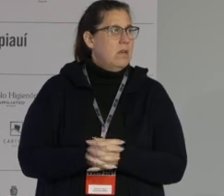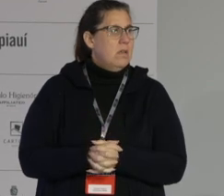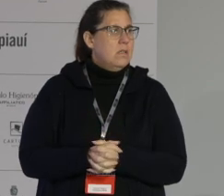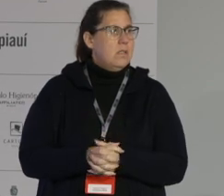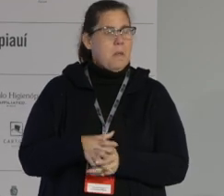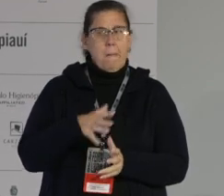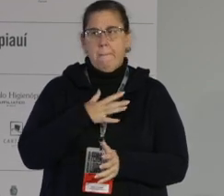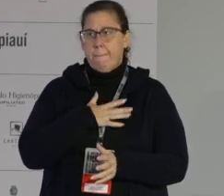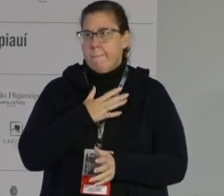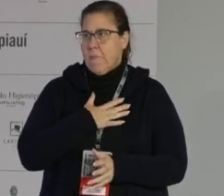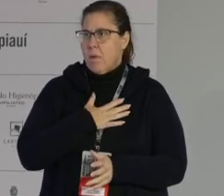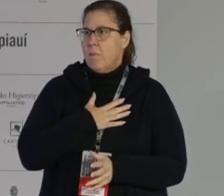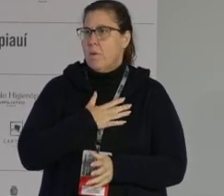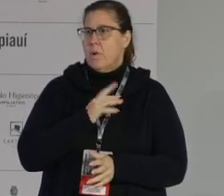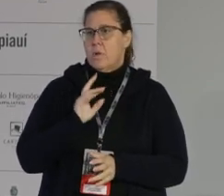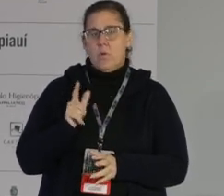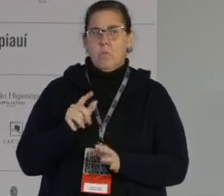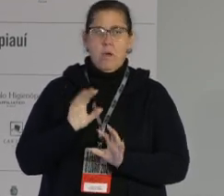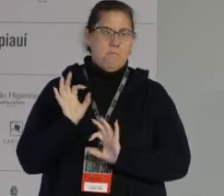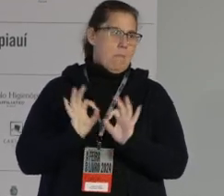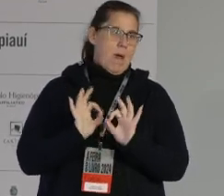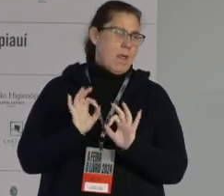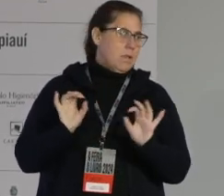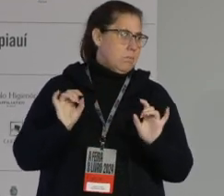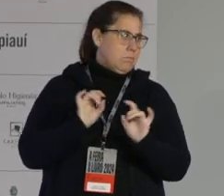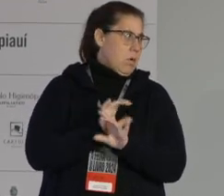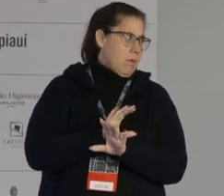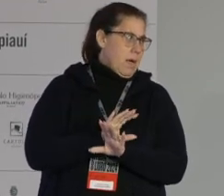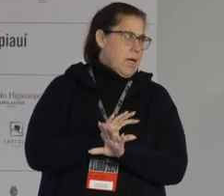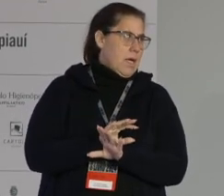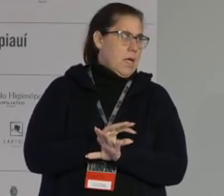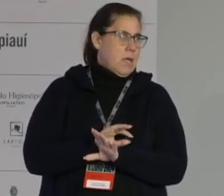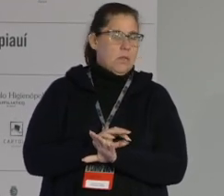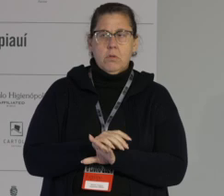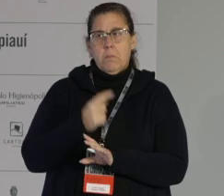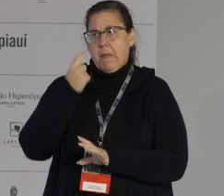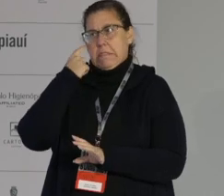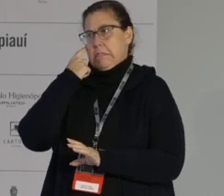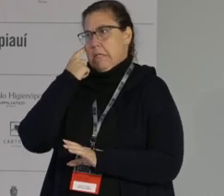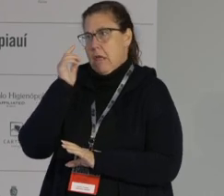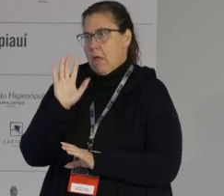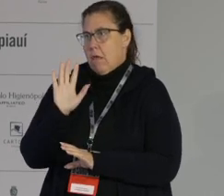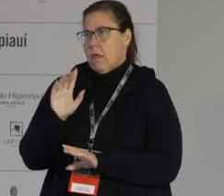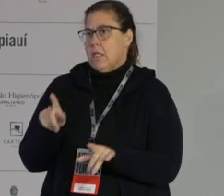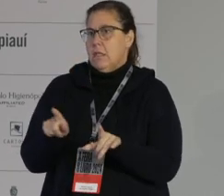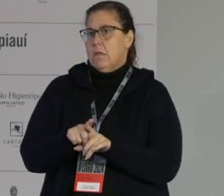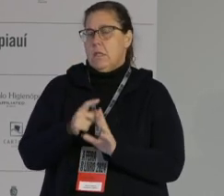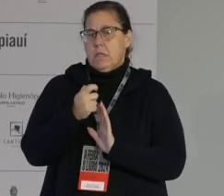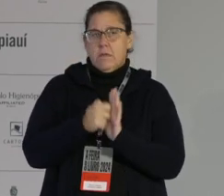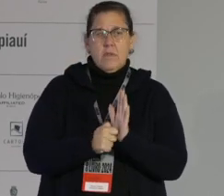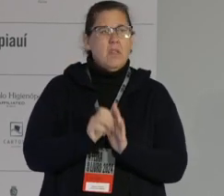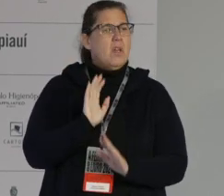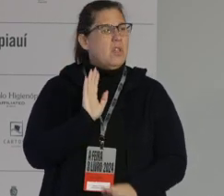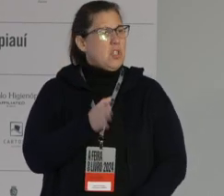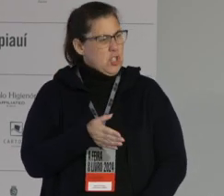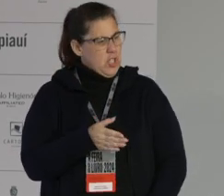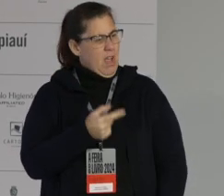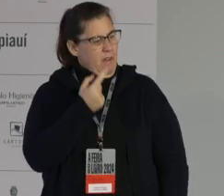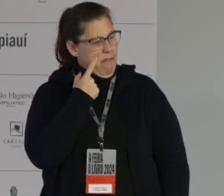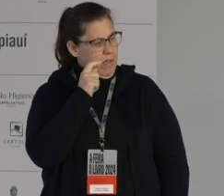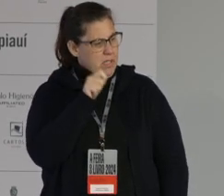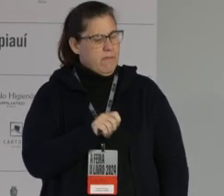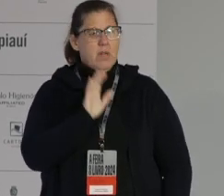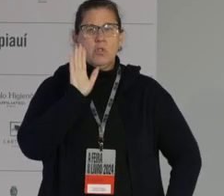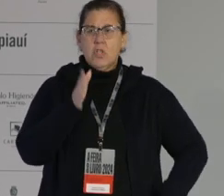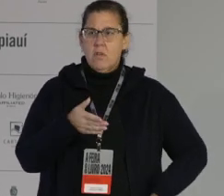meu caso, pelo menos, não é programático, eu não programei. E na hora que você... Tanto que, às vezes, você escreve e fala assim, não, já escreveram isso, não dá,